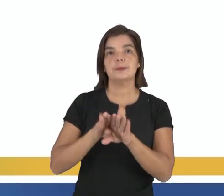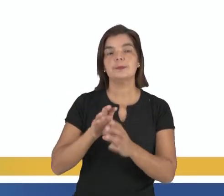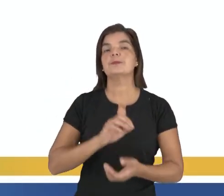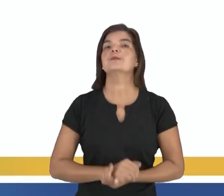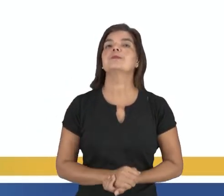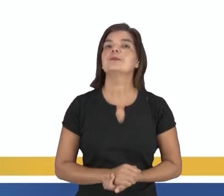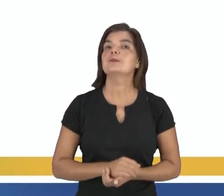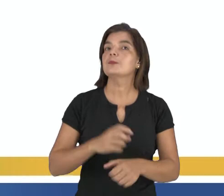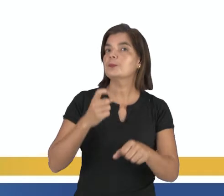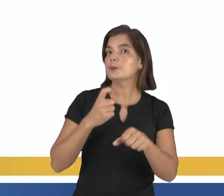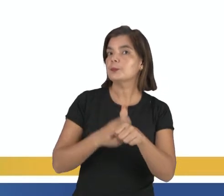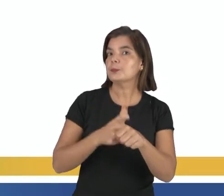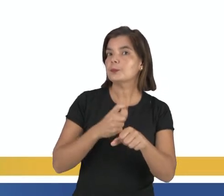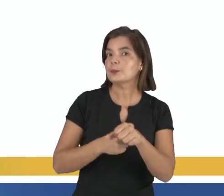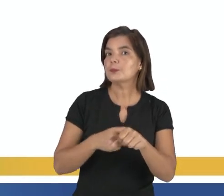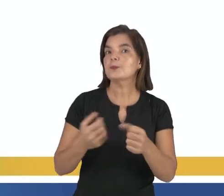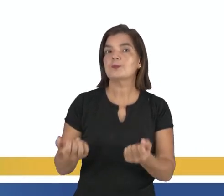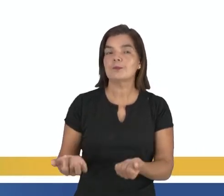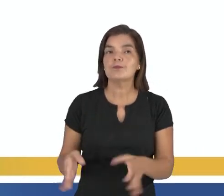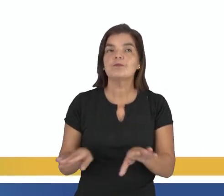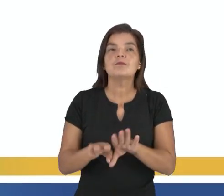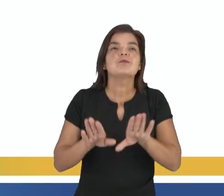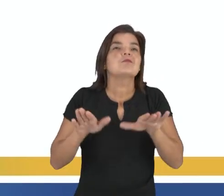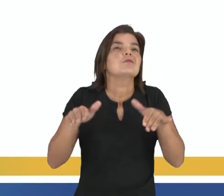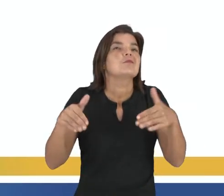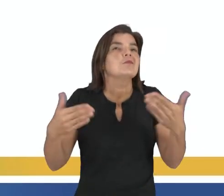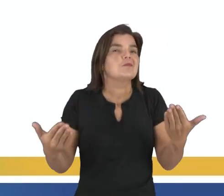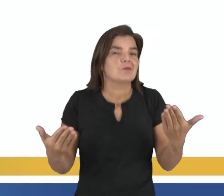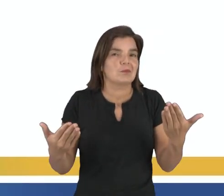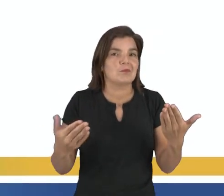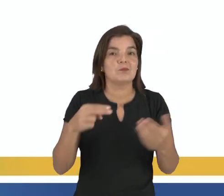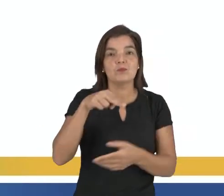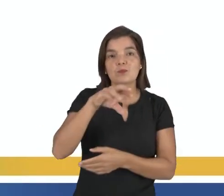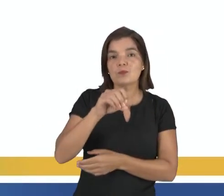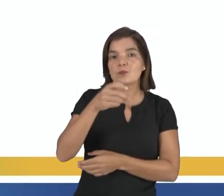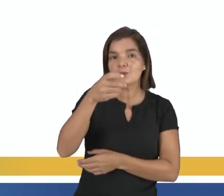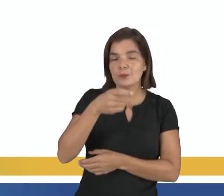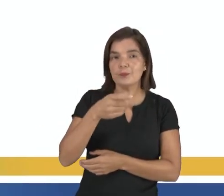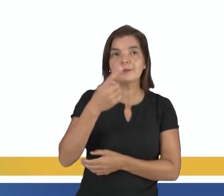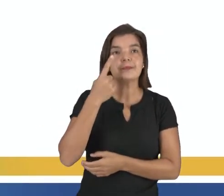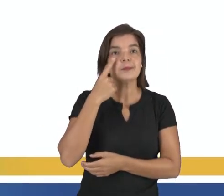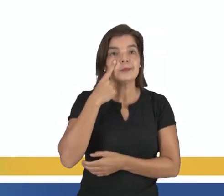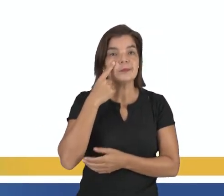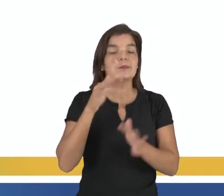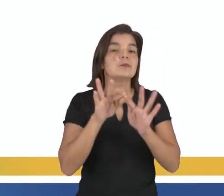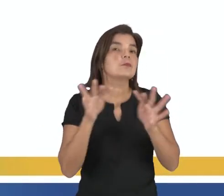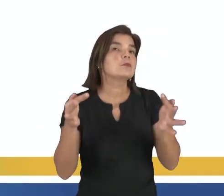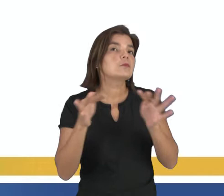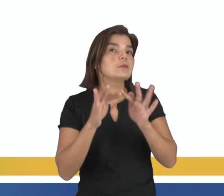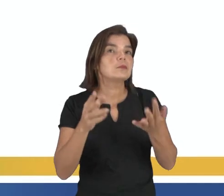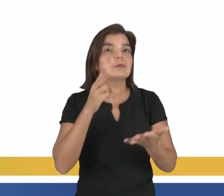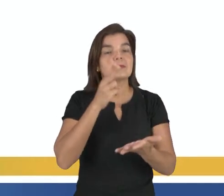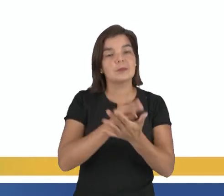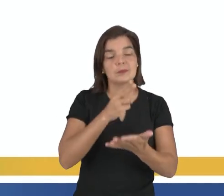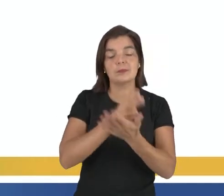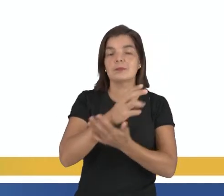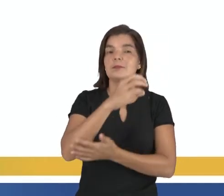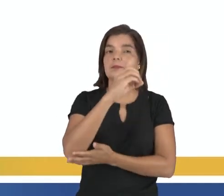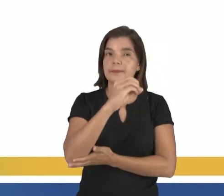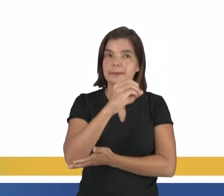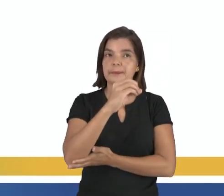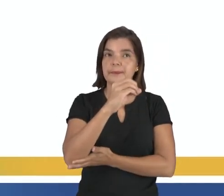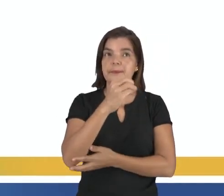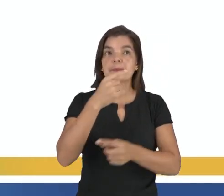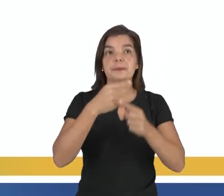estado sólido. Então aqui, ó, qual é o NOx de uma substância simples? Sempre é 0,